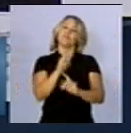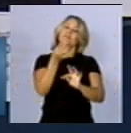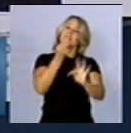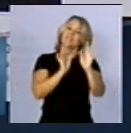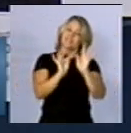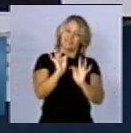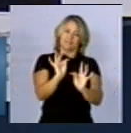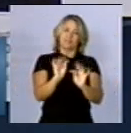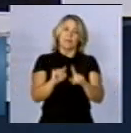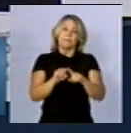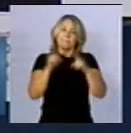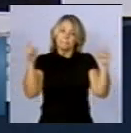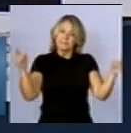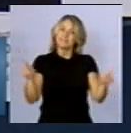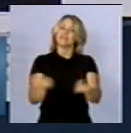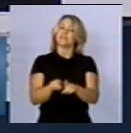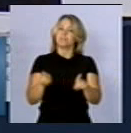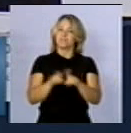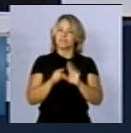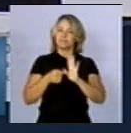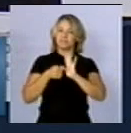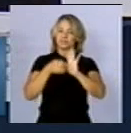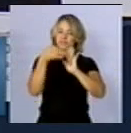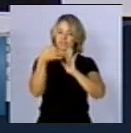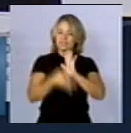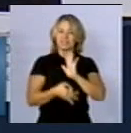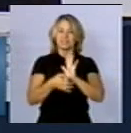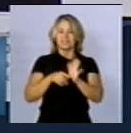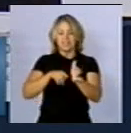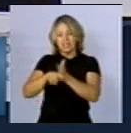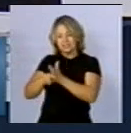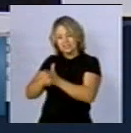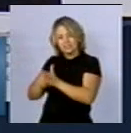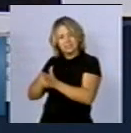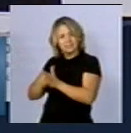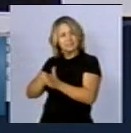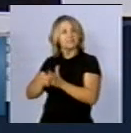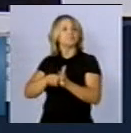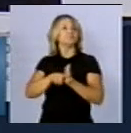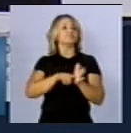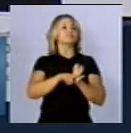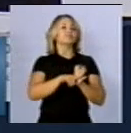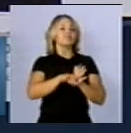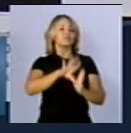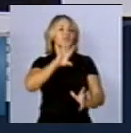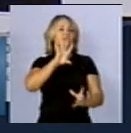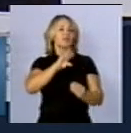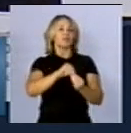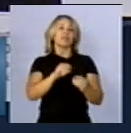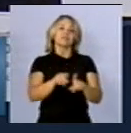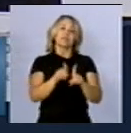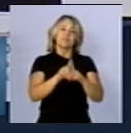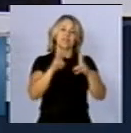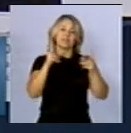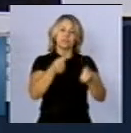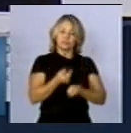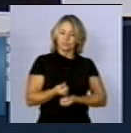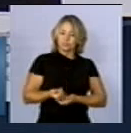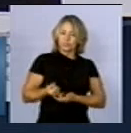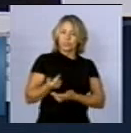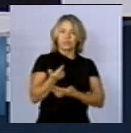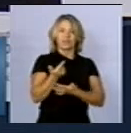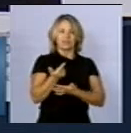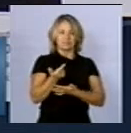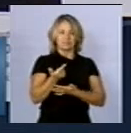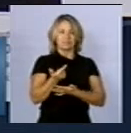mas também ficou bem evidente que suas análises são limitadas a relação custo-benefício dos Empreendimentos